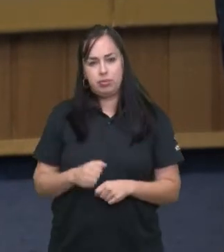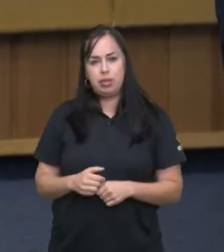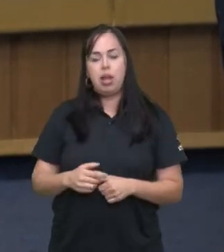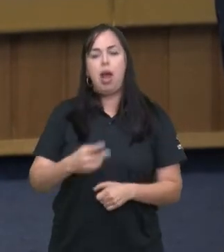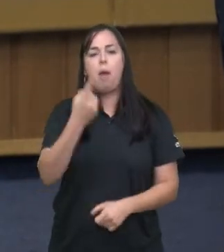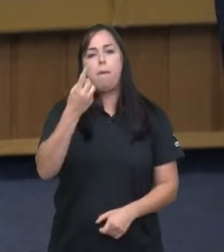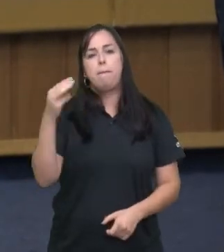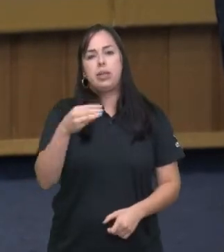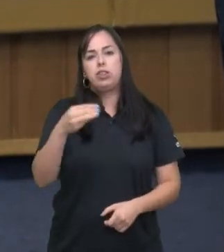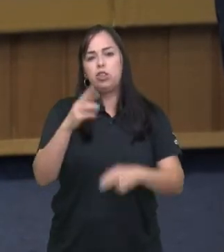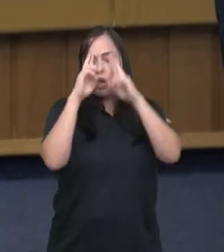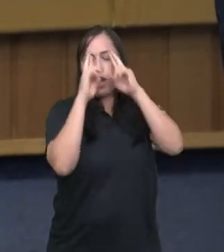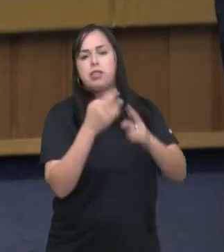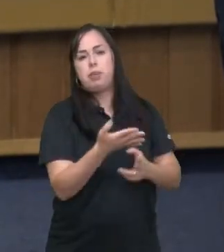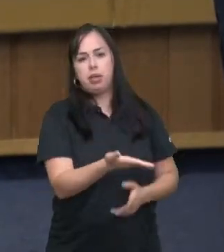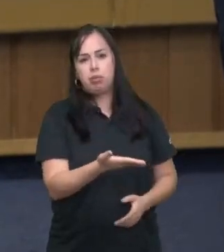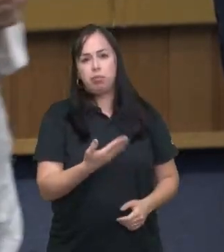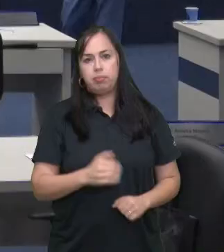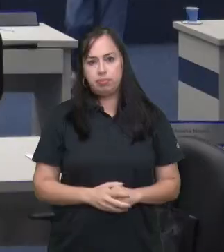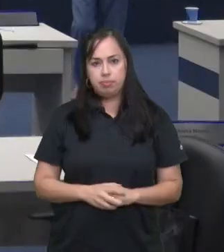minuto de silêncio para essa garota.